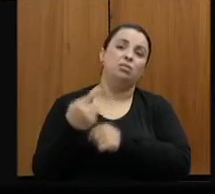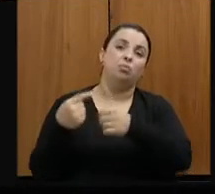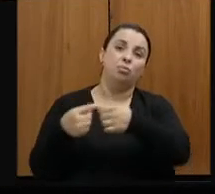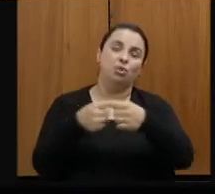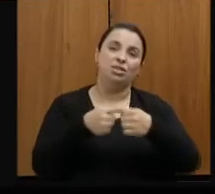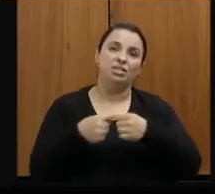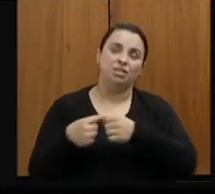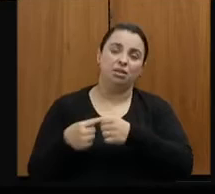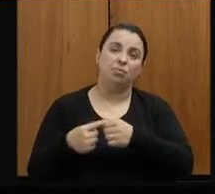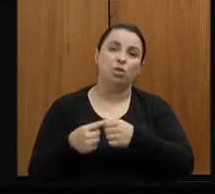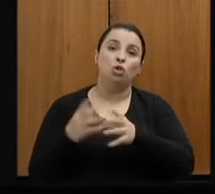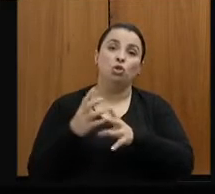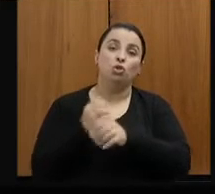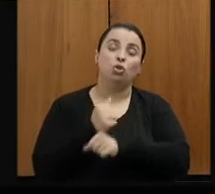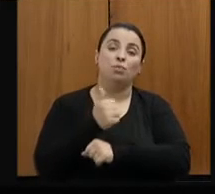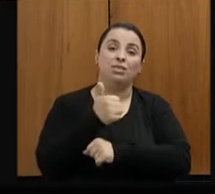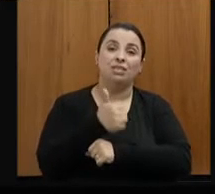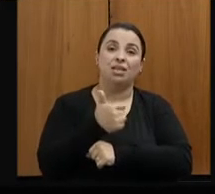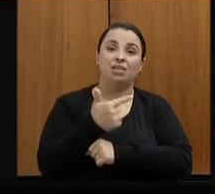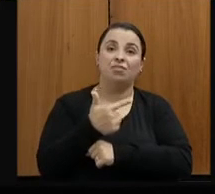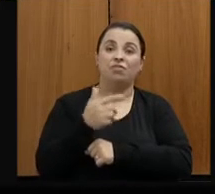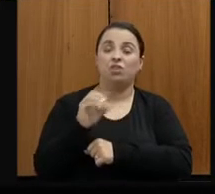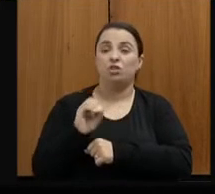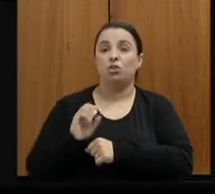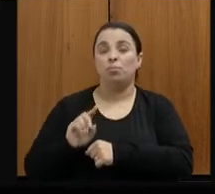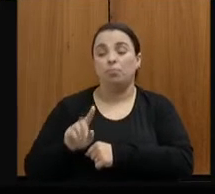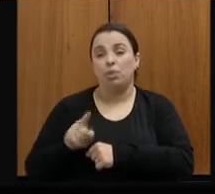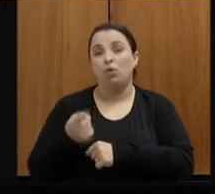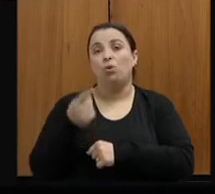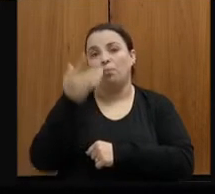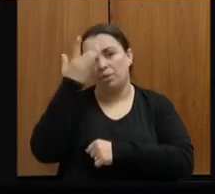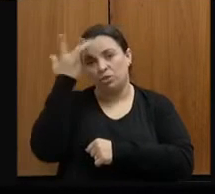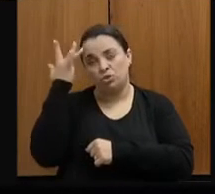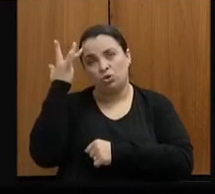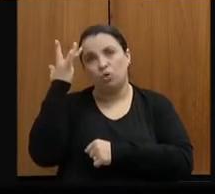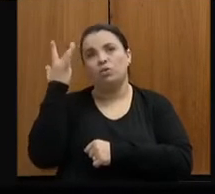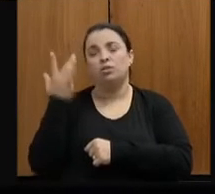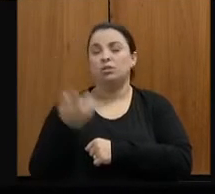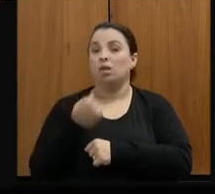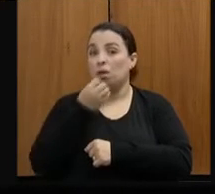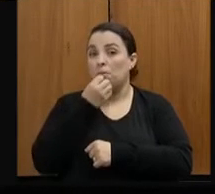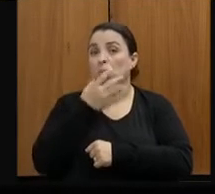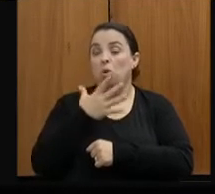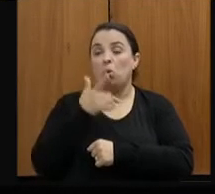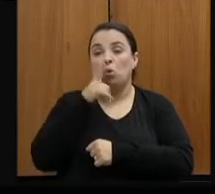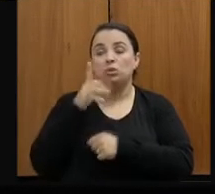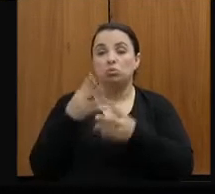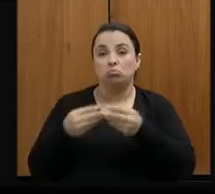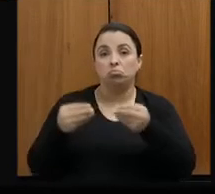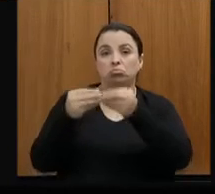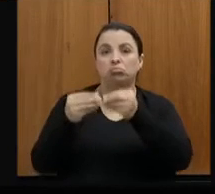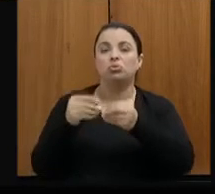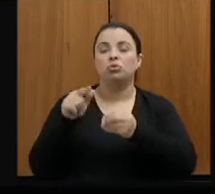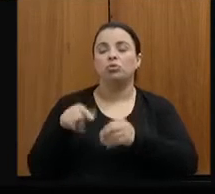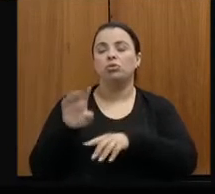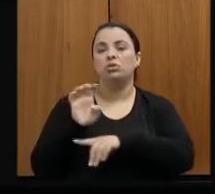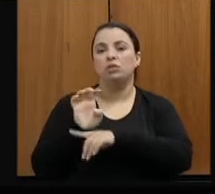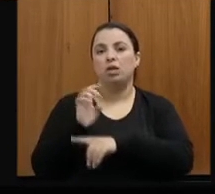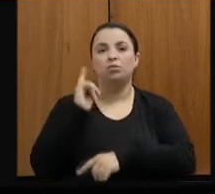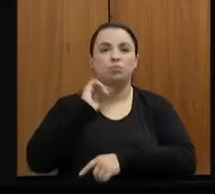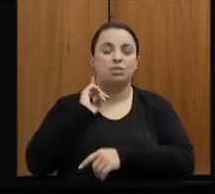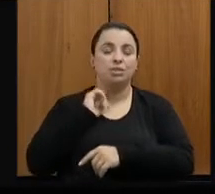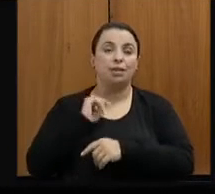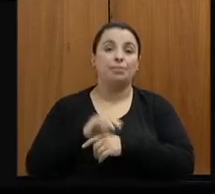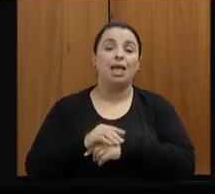120 mil pessoas beneficiadas com a ação do Estado de Minas Gerais. A gente, até o final de 2023, esperamos ter